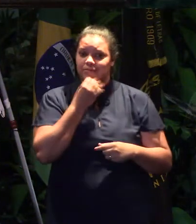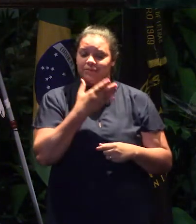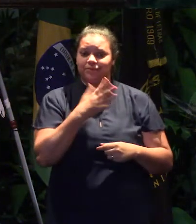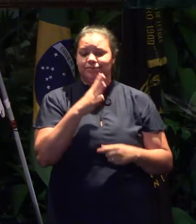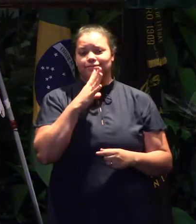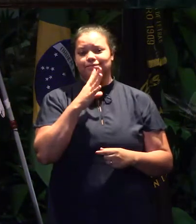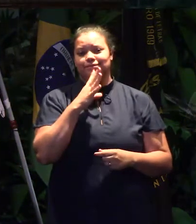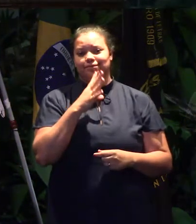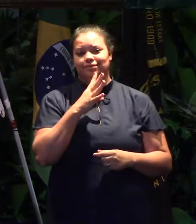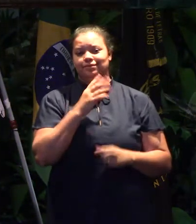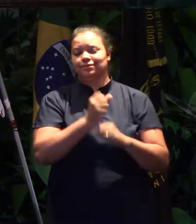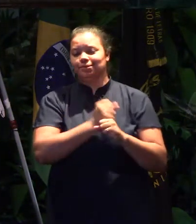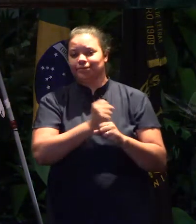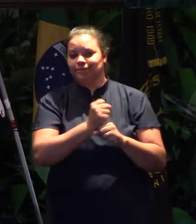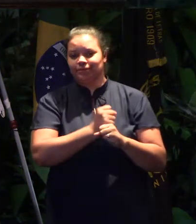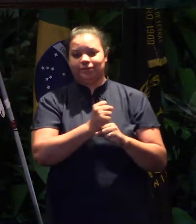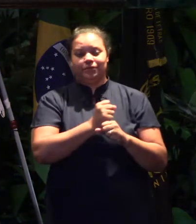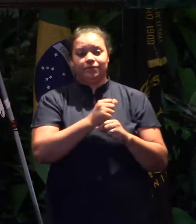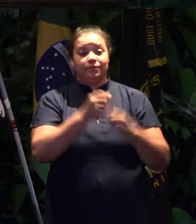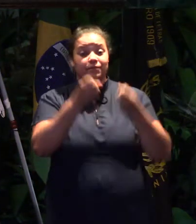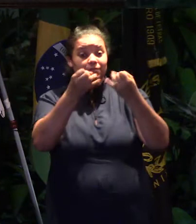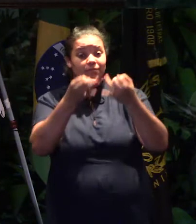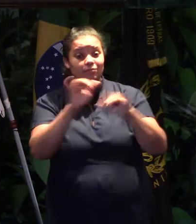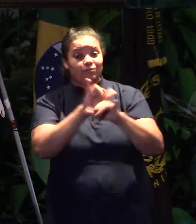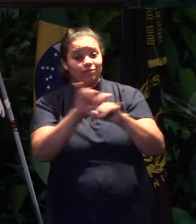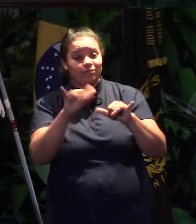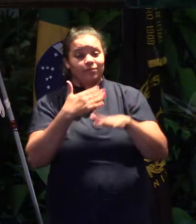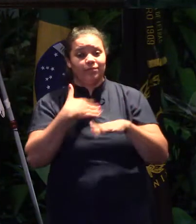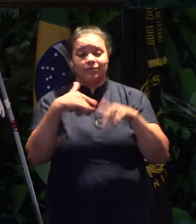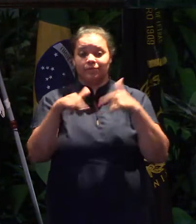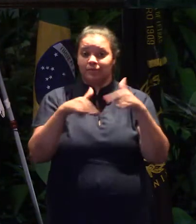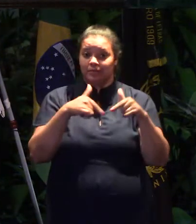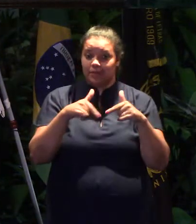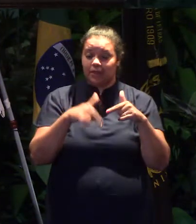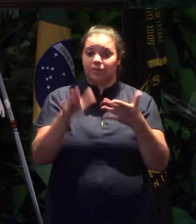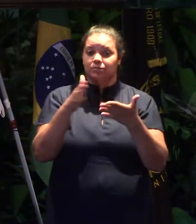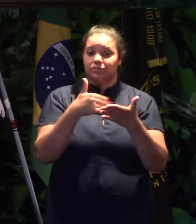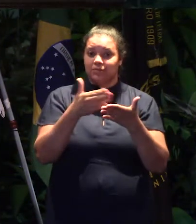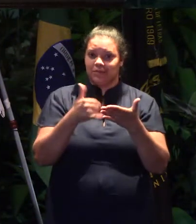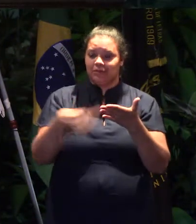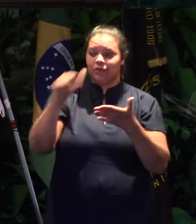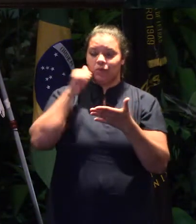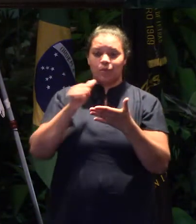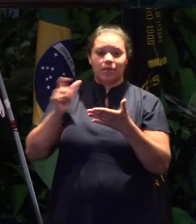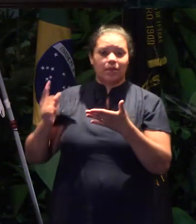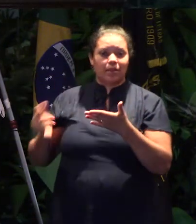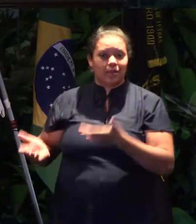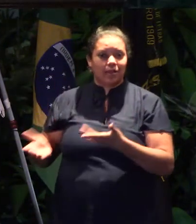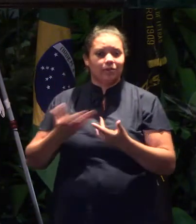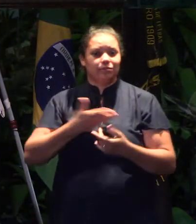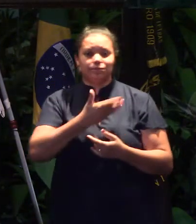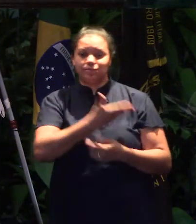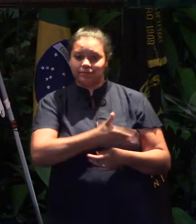né, do meu trabalho, para falar do meu livro, na companhia dessas duas mulheres fantásticas aqui, minha